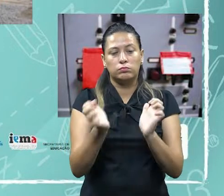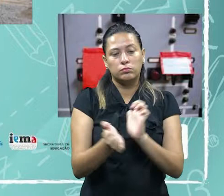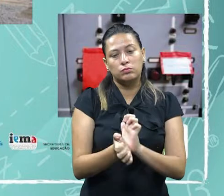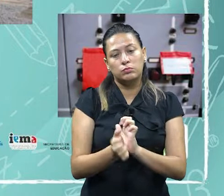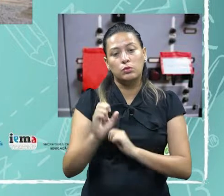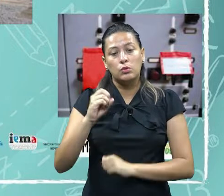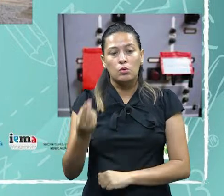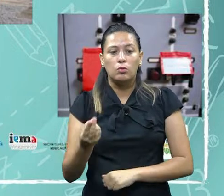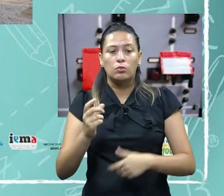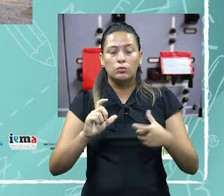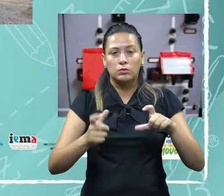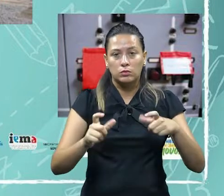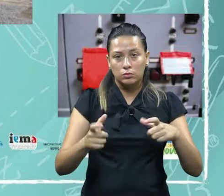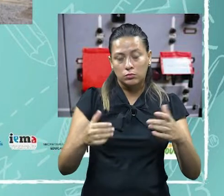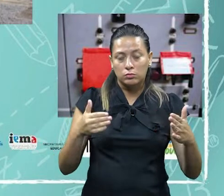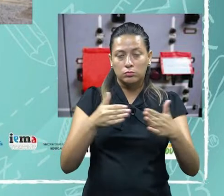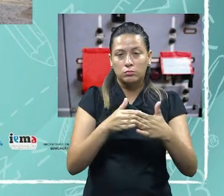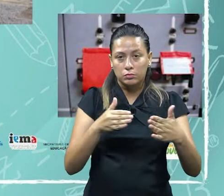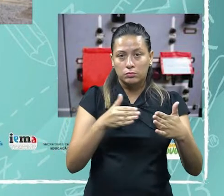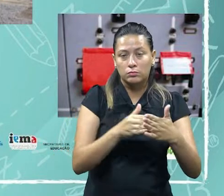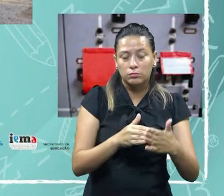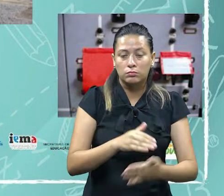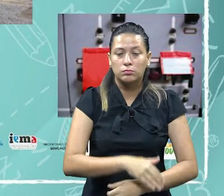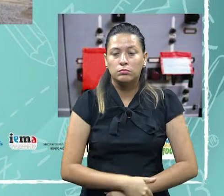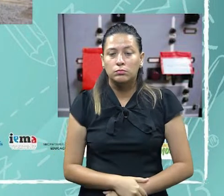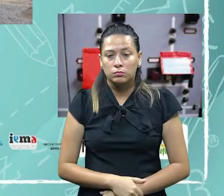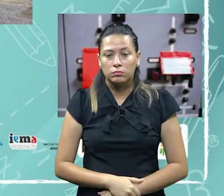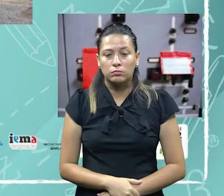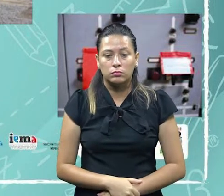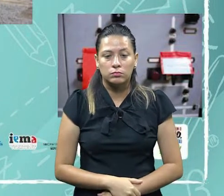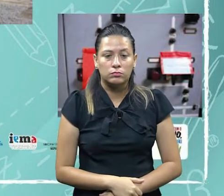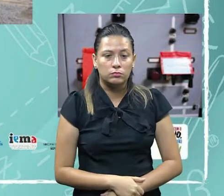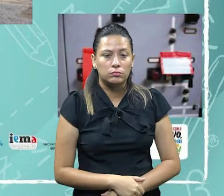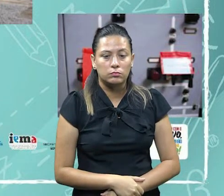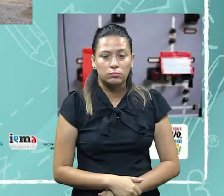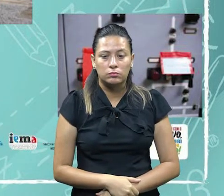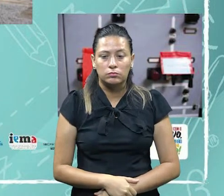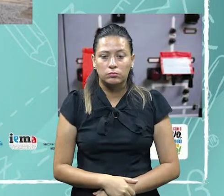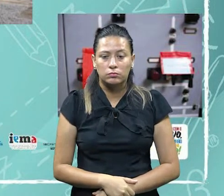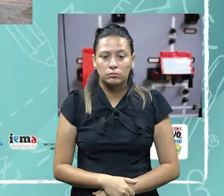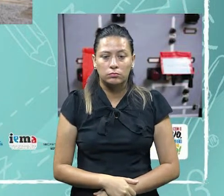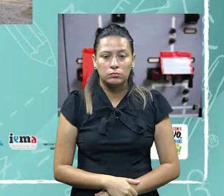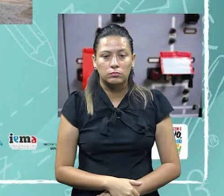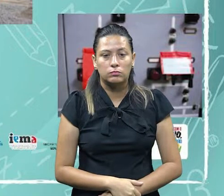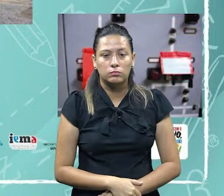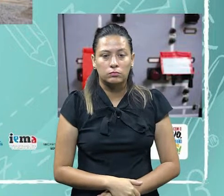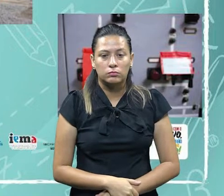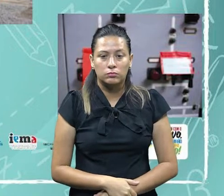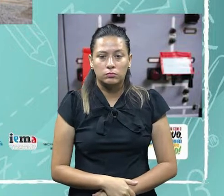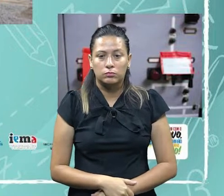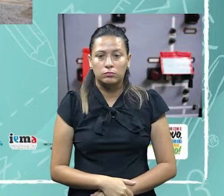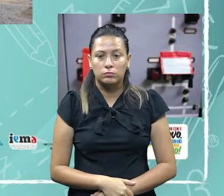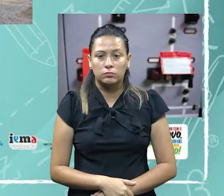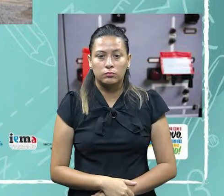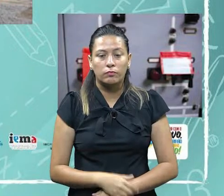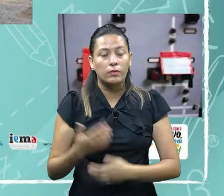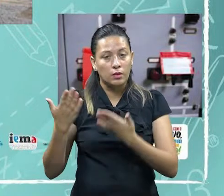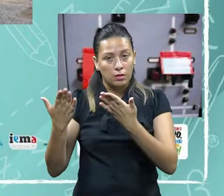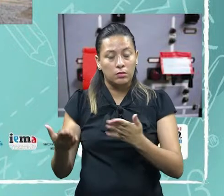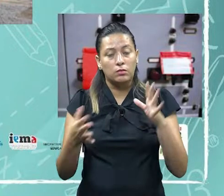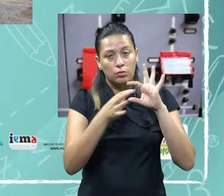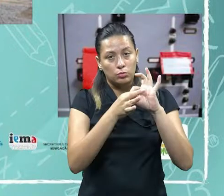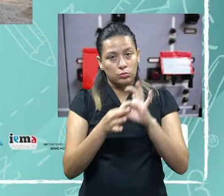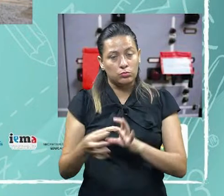de equipamentos ou circuitos impedidos. Aqui nós temos algumas situações em que você vai